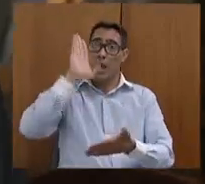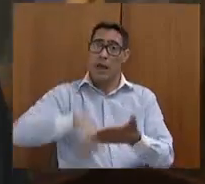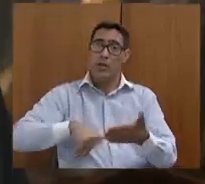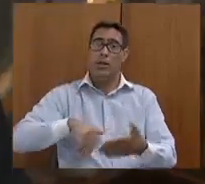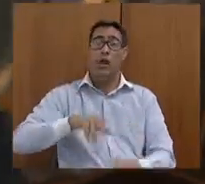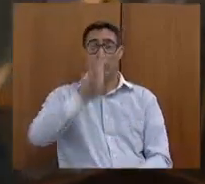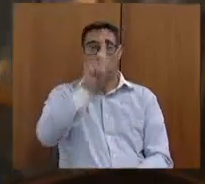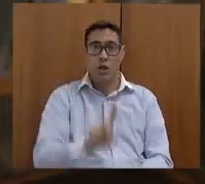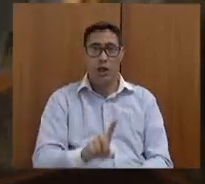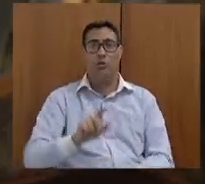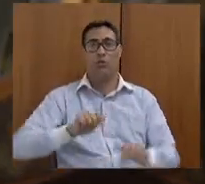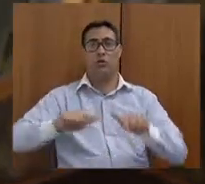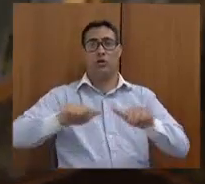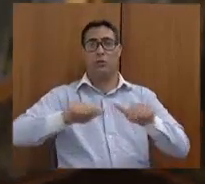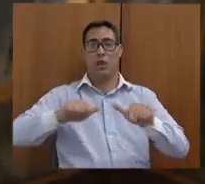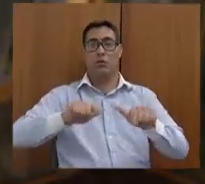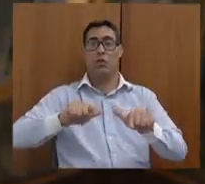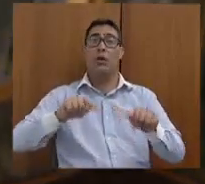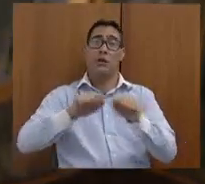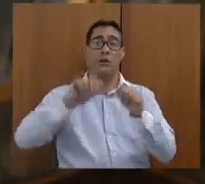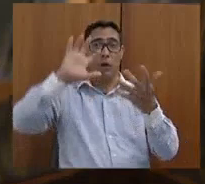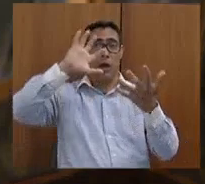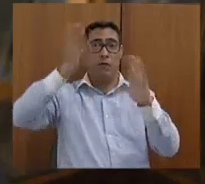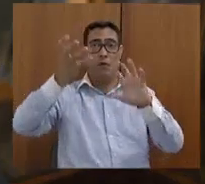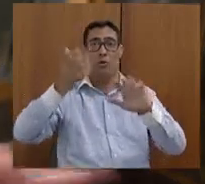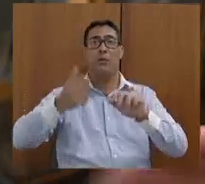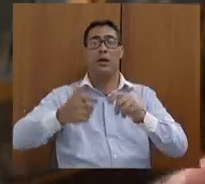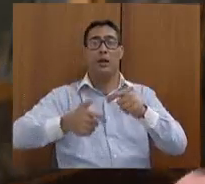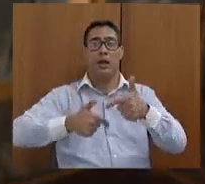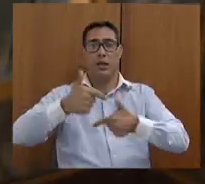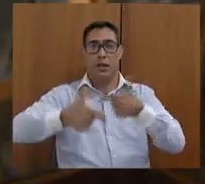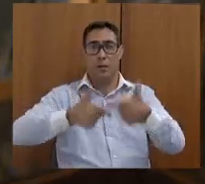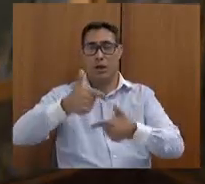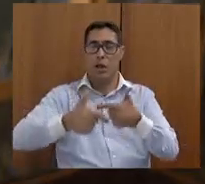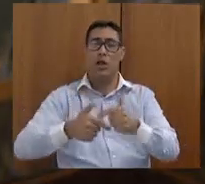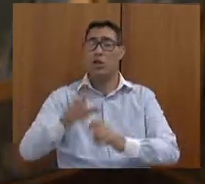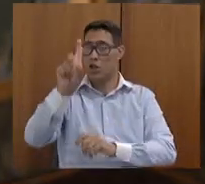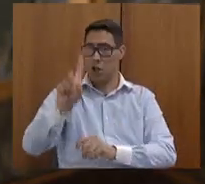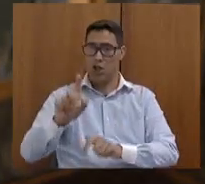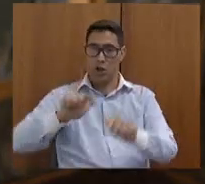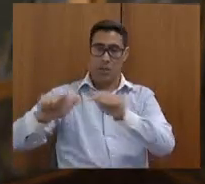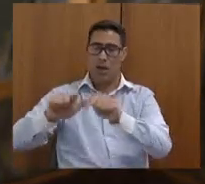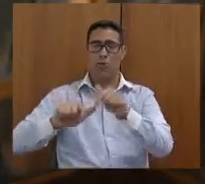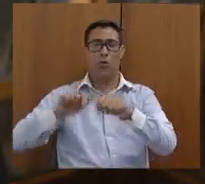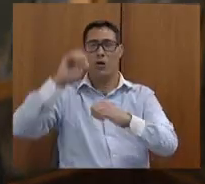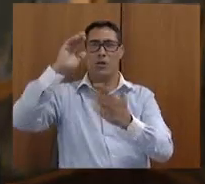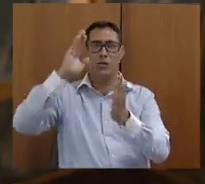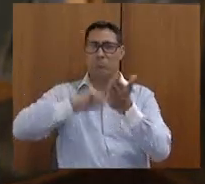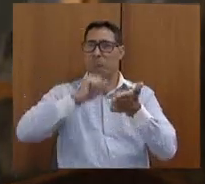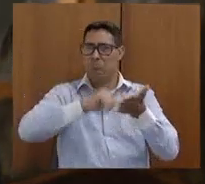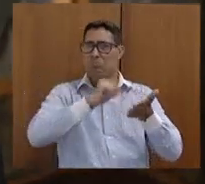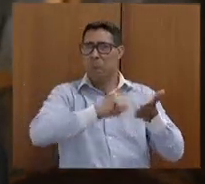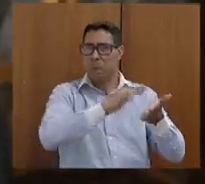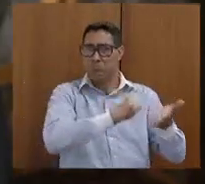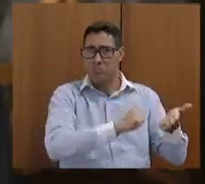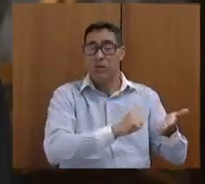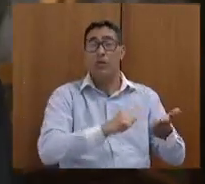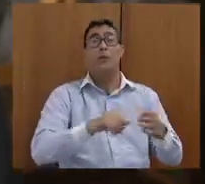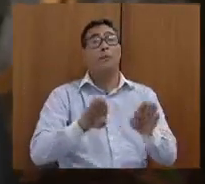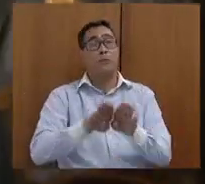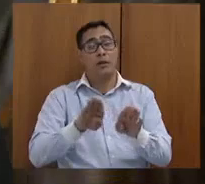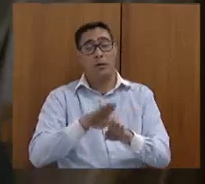então foi feita a reforma trabalhista que tirou retirou direitos trabalhadores foi feita a reforma da